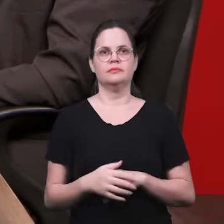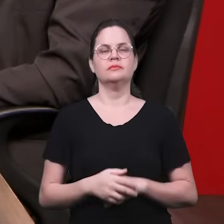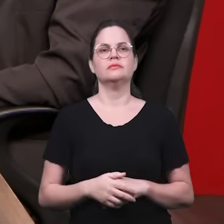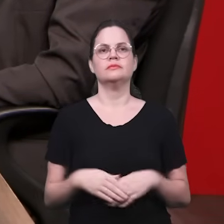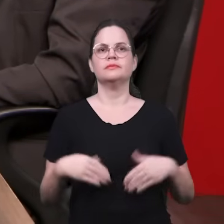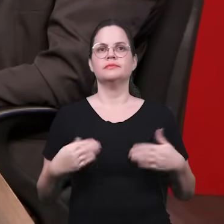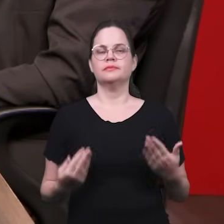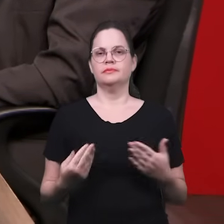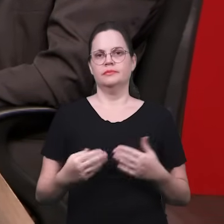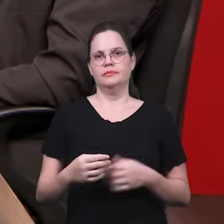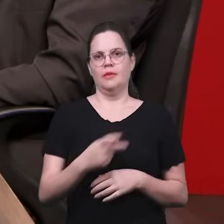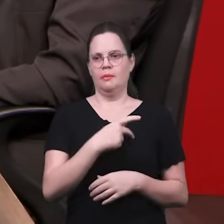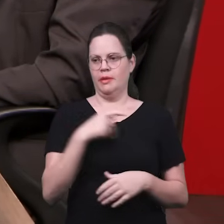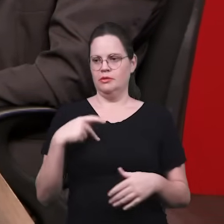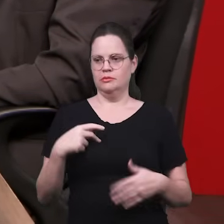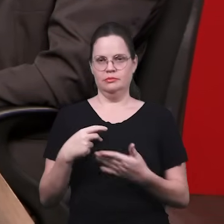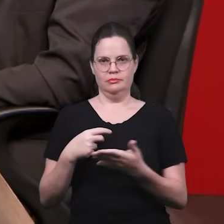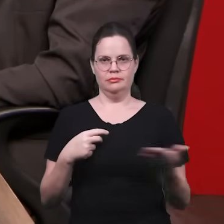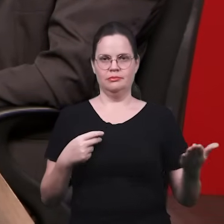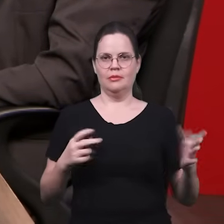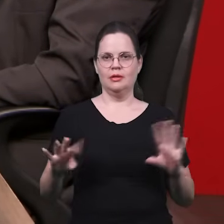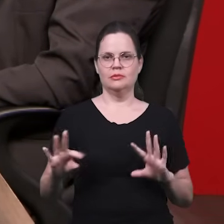Companheiros, pastor Fábio, Pai do Senhor,